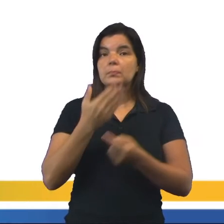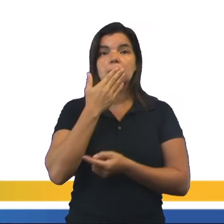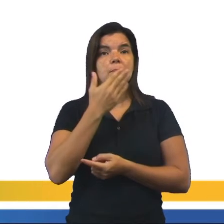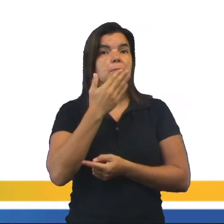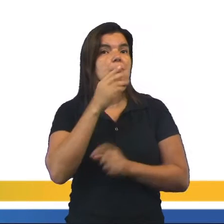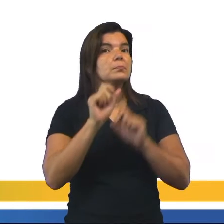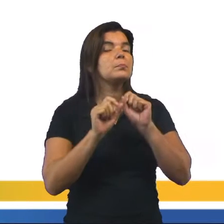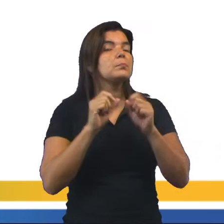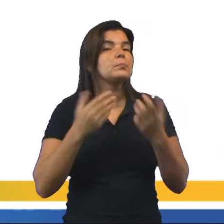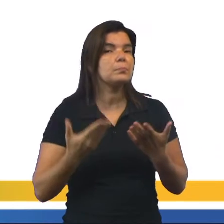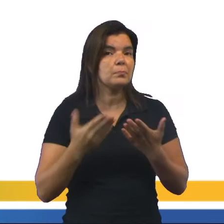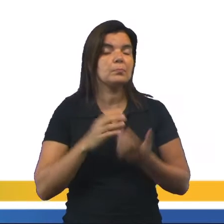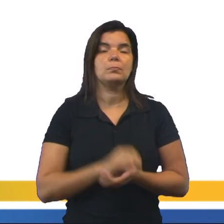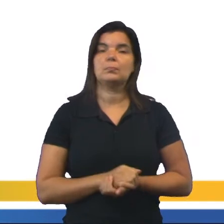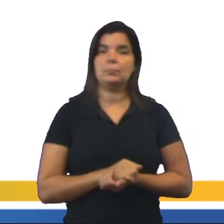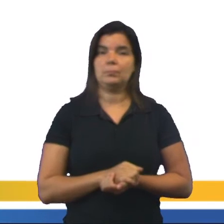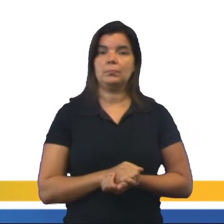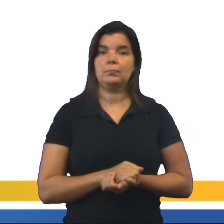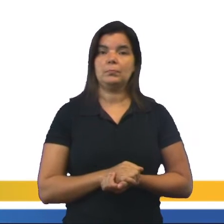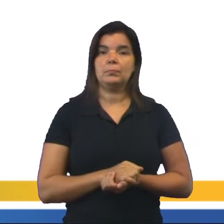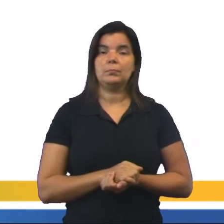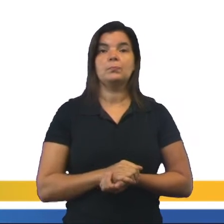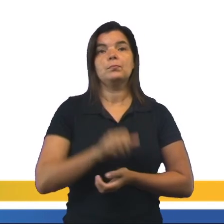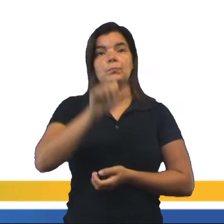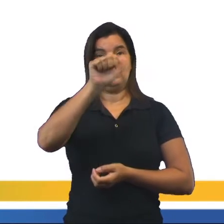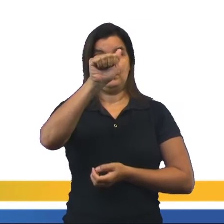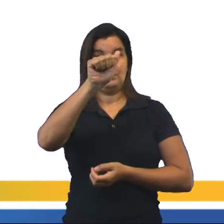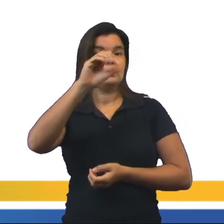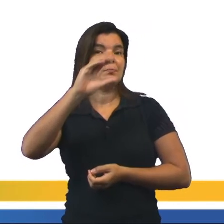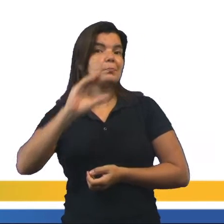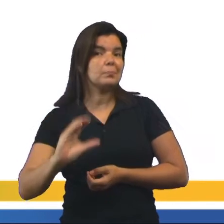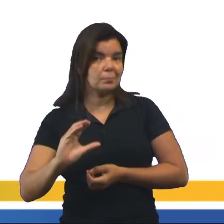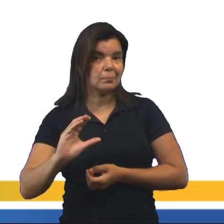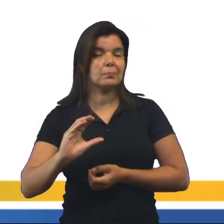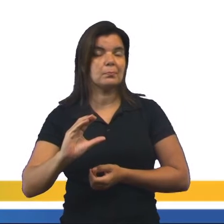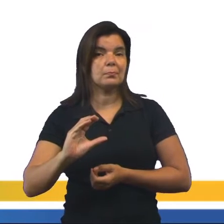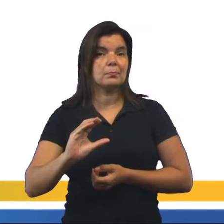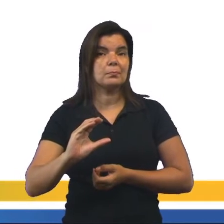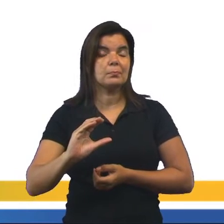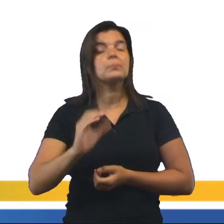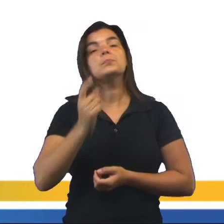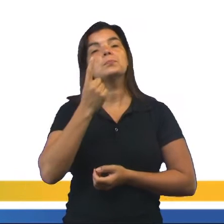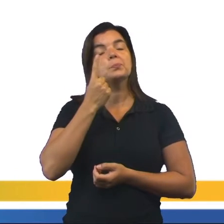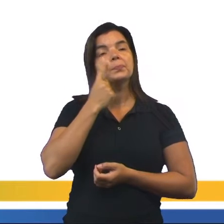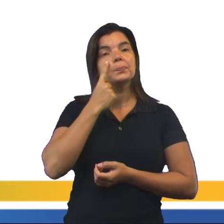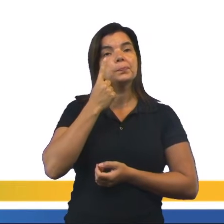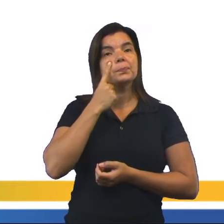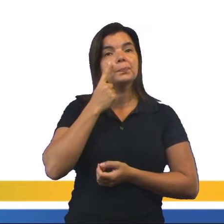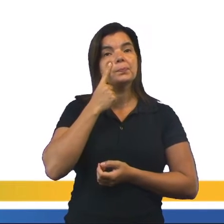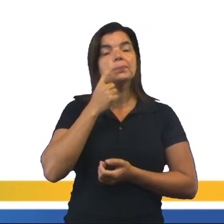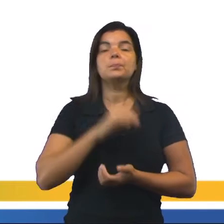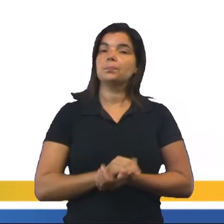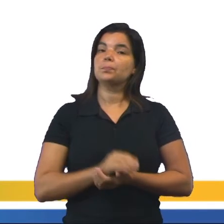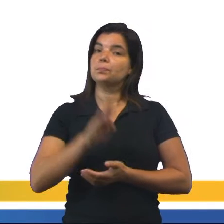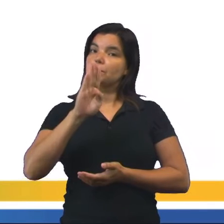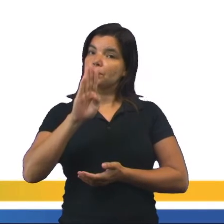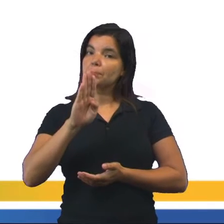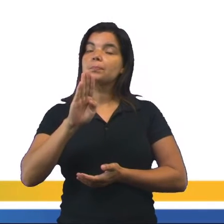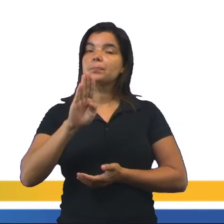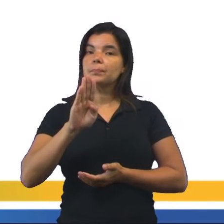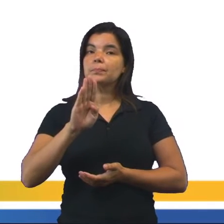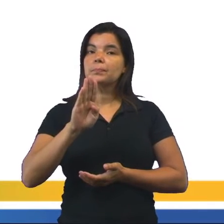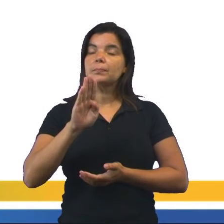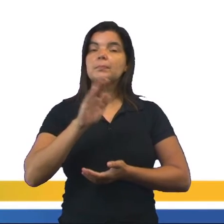pedindo lá o lado AC, tá? Então aí nós vamos ter o B lá no